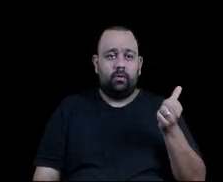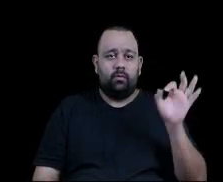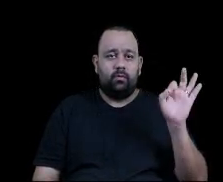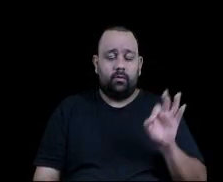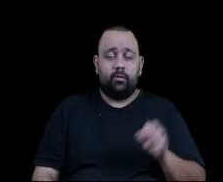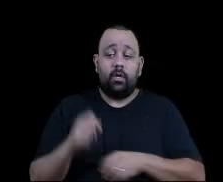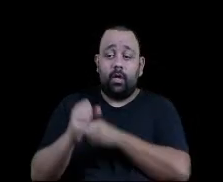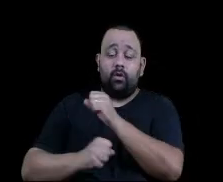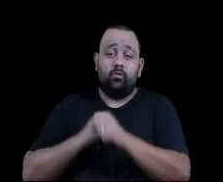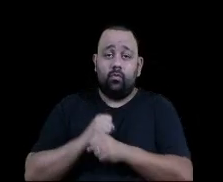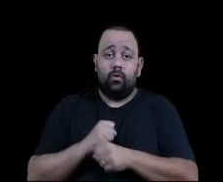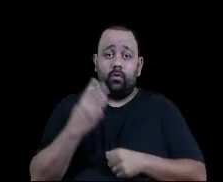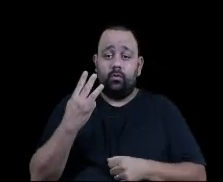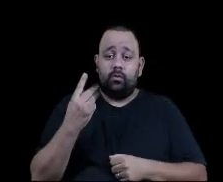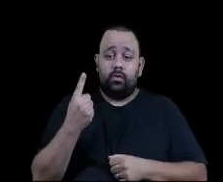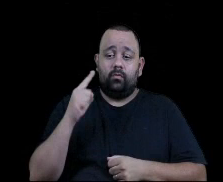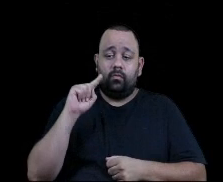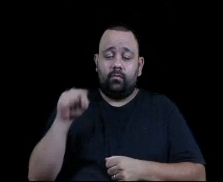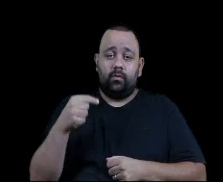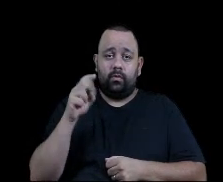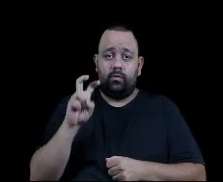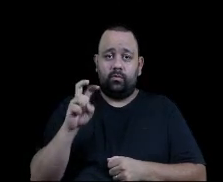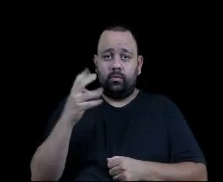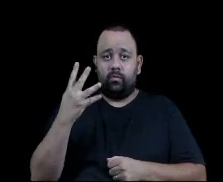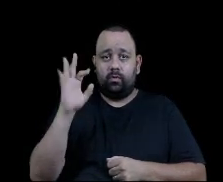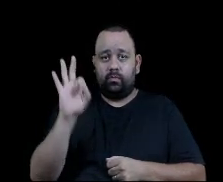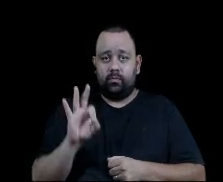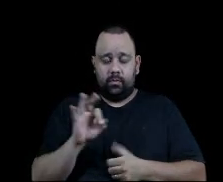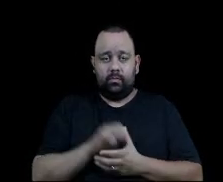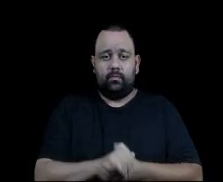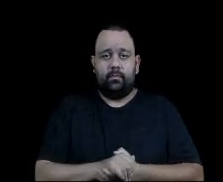de 37,46% e anual de